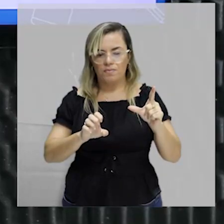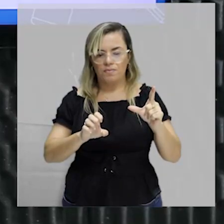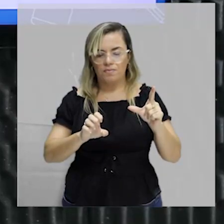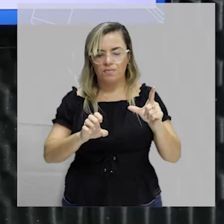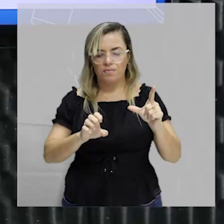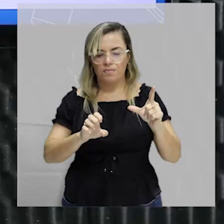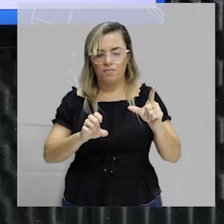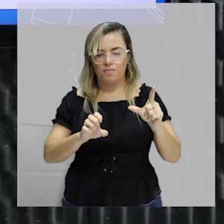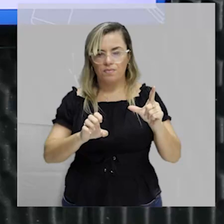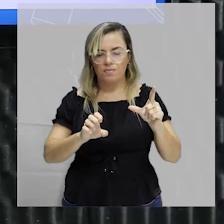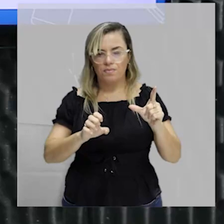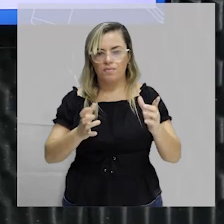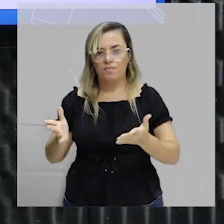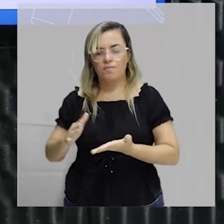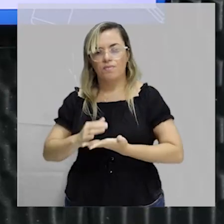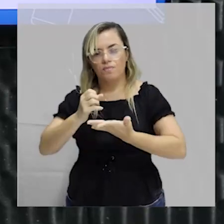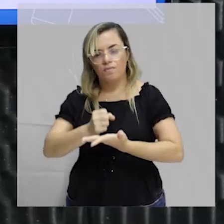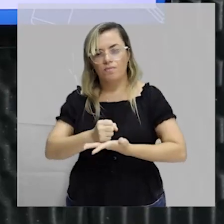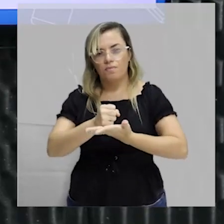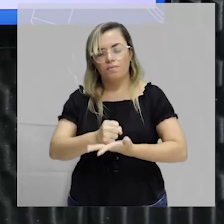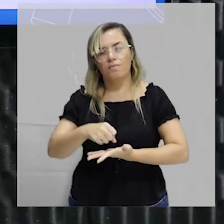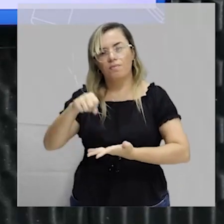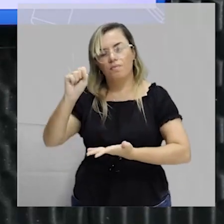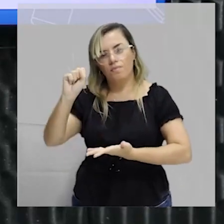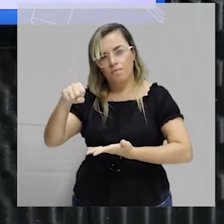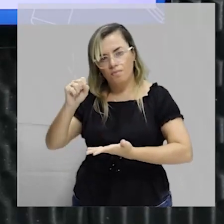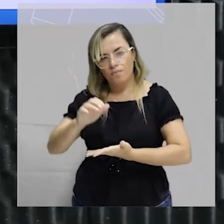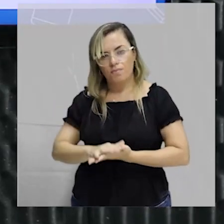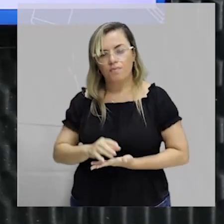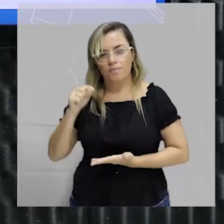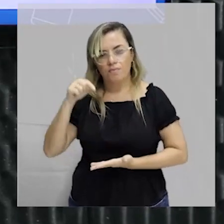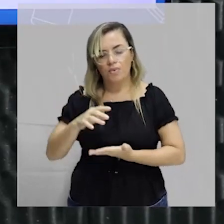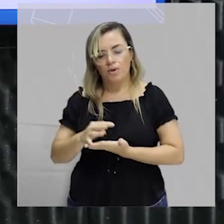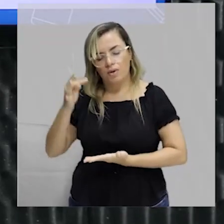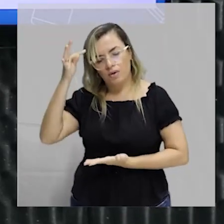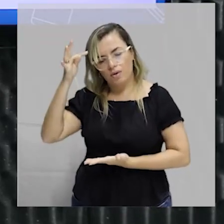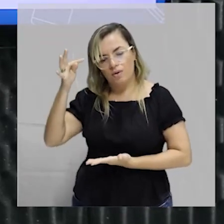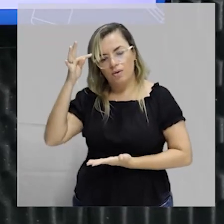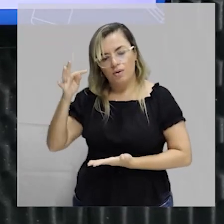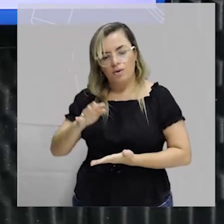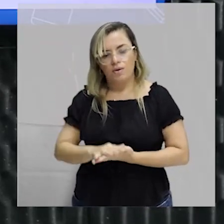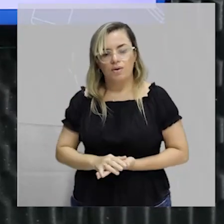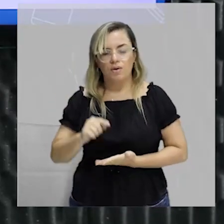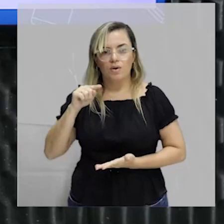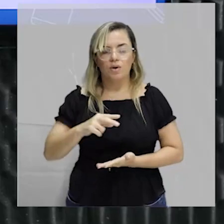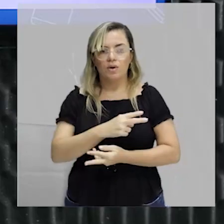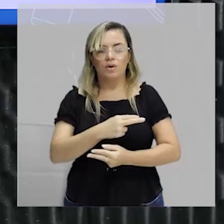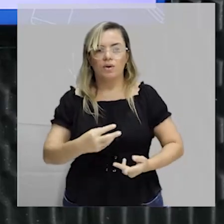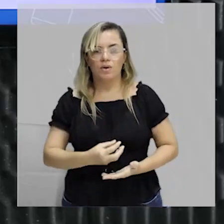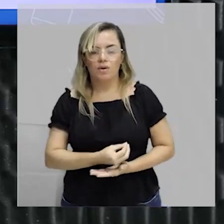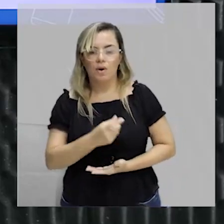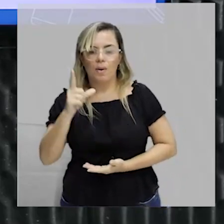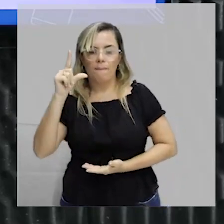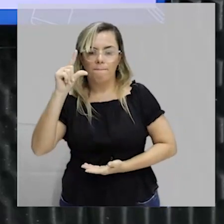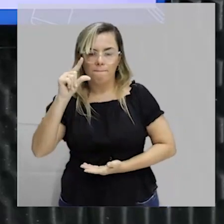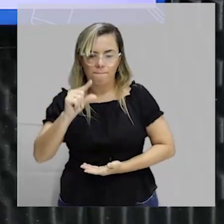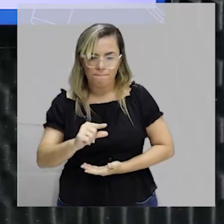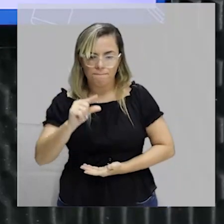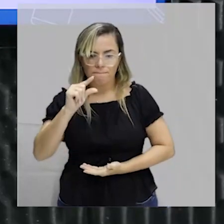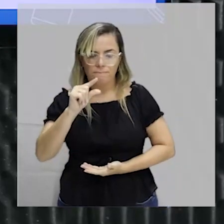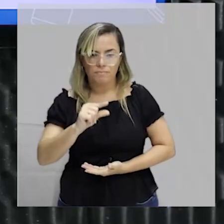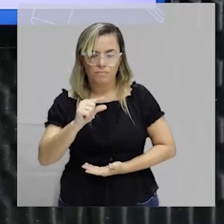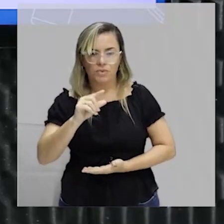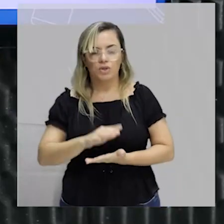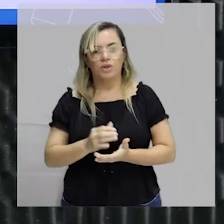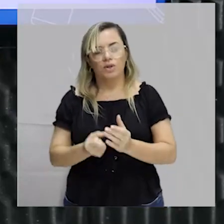Isso aqui ajuda sim a sustentar essa ideia de que a especiação no Homo sapiens tem pouca chance de ocorrer. Por quê? A